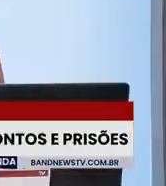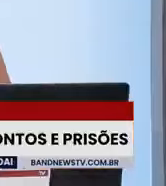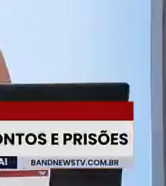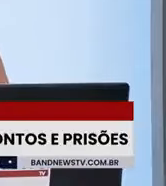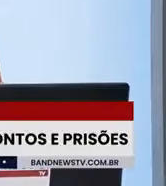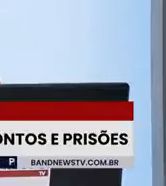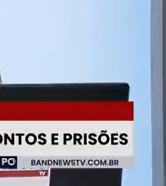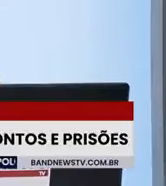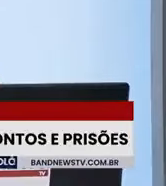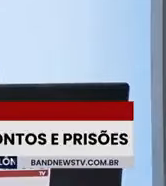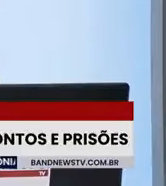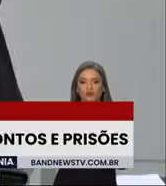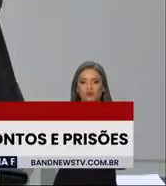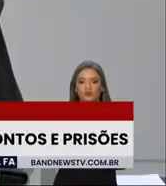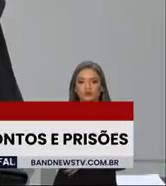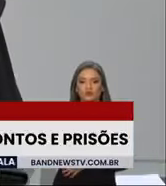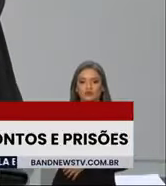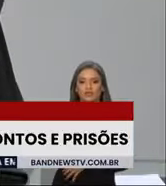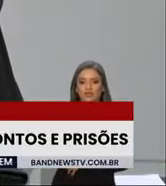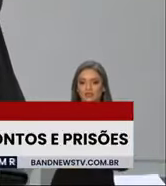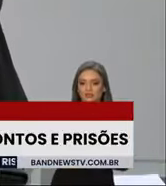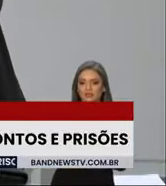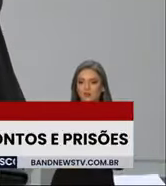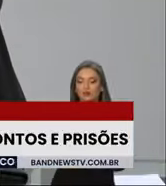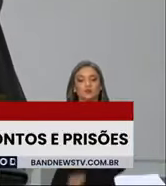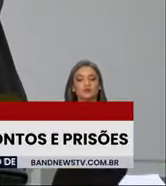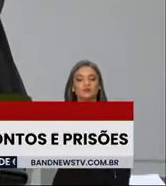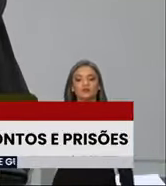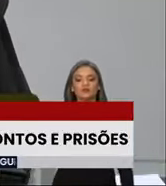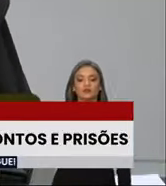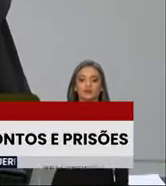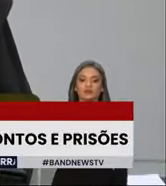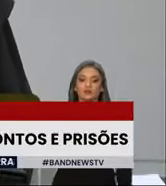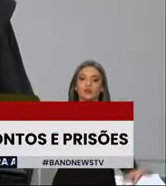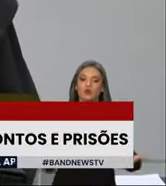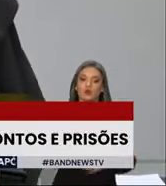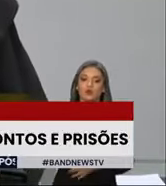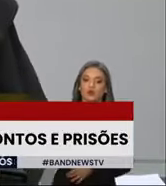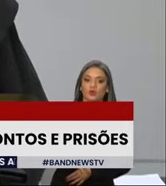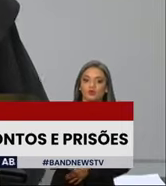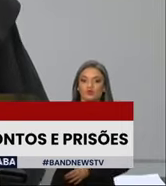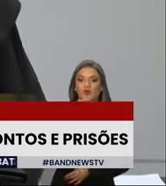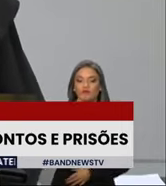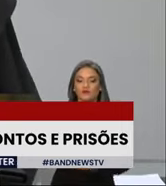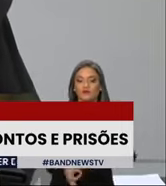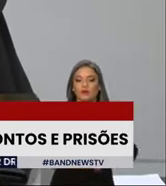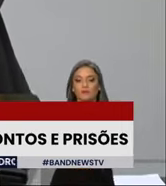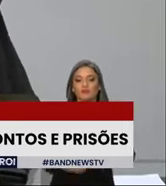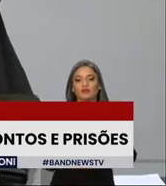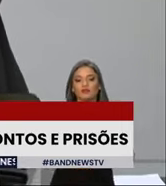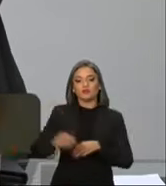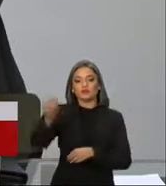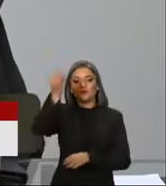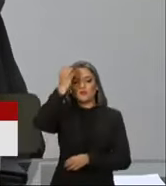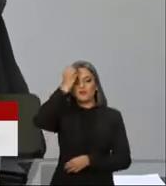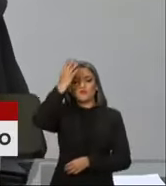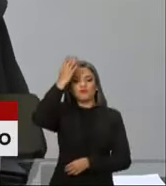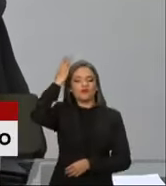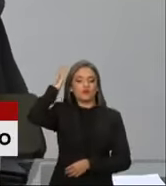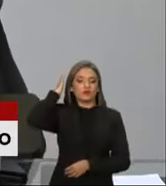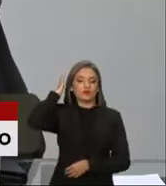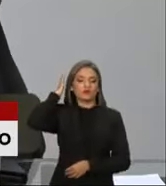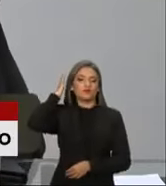A gente volta ao Supremo Tribunal Federal, sessão reaberta. O ministro Luiz Fux vai voltar, a continuidade do voto neste momento.